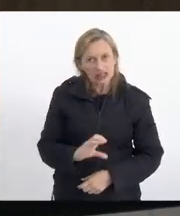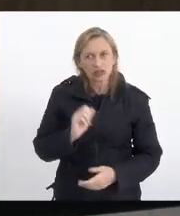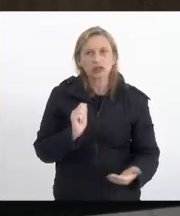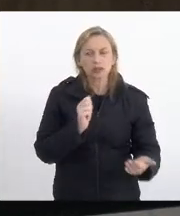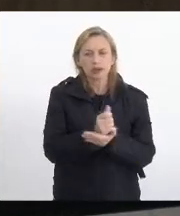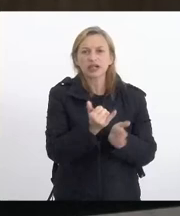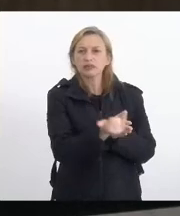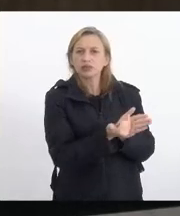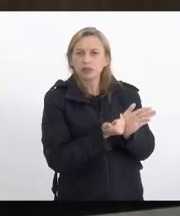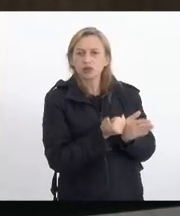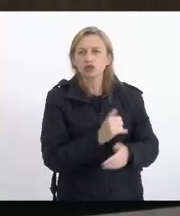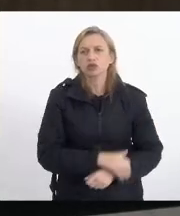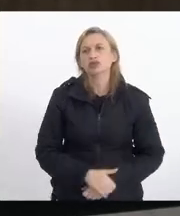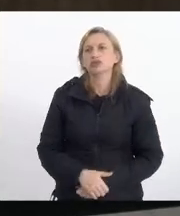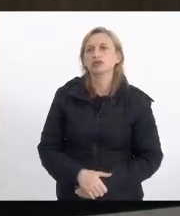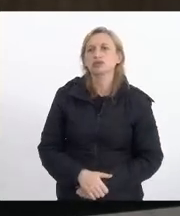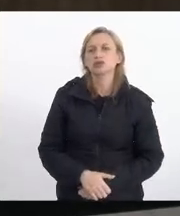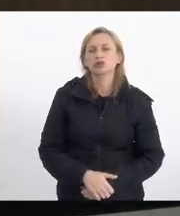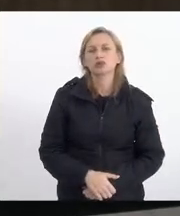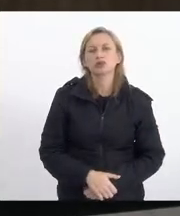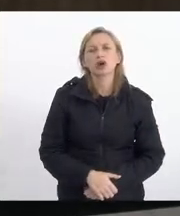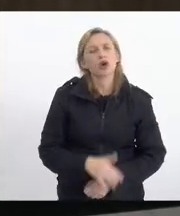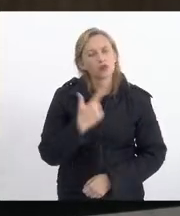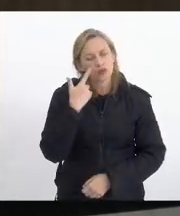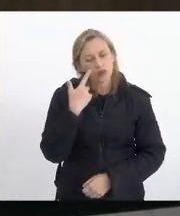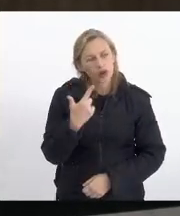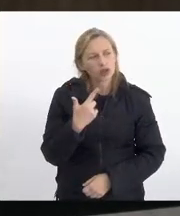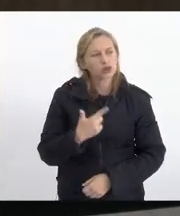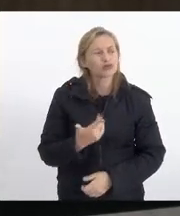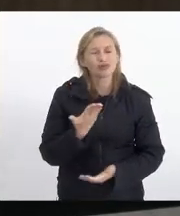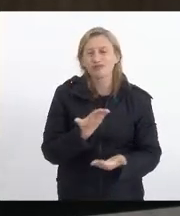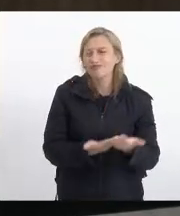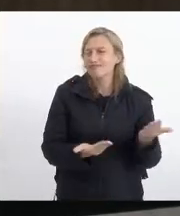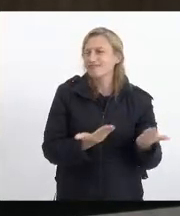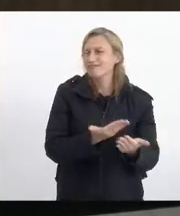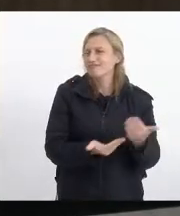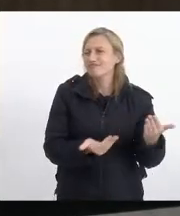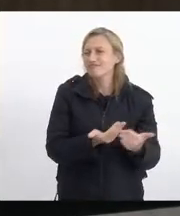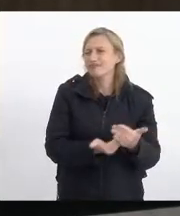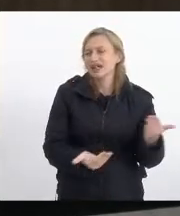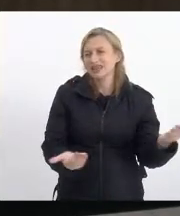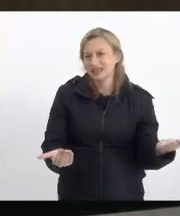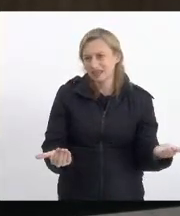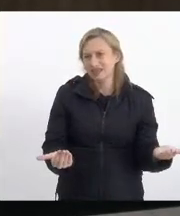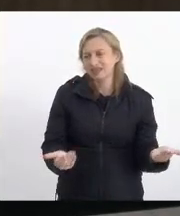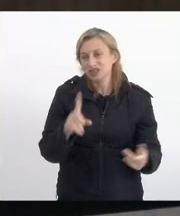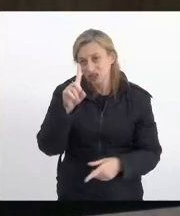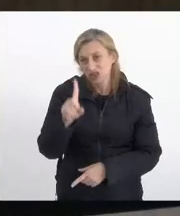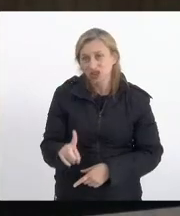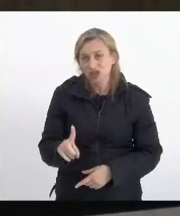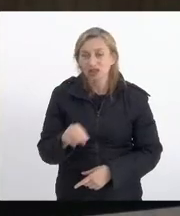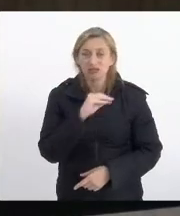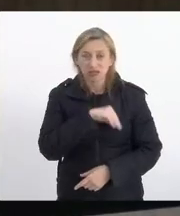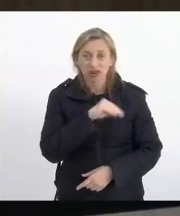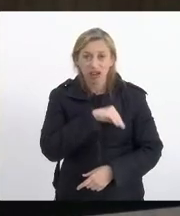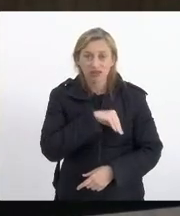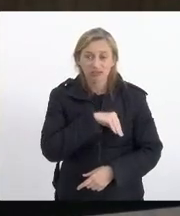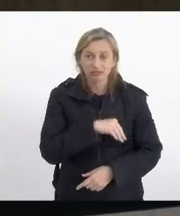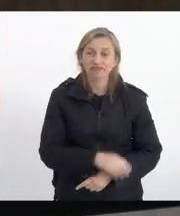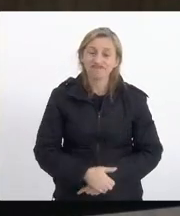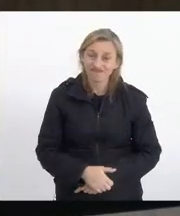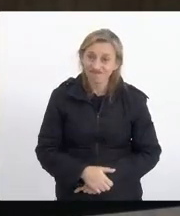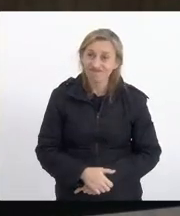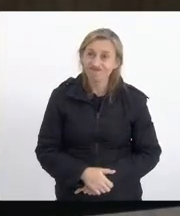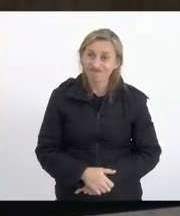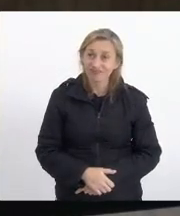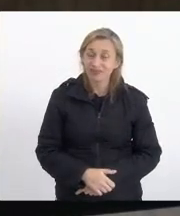pagamos impostos, né? Então, eu vejo as perdas de direitos e salariais.